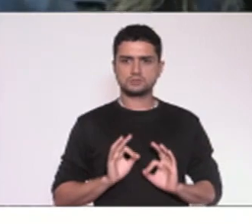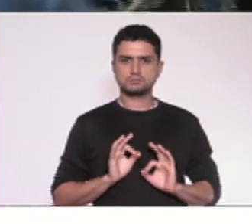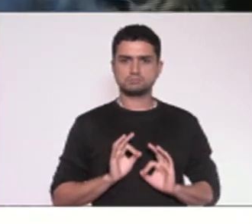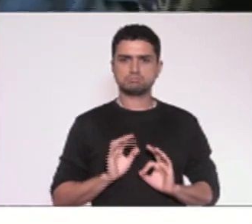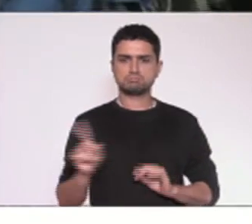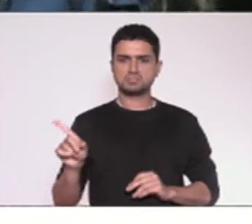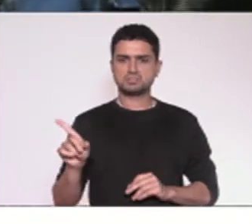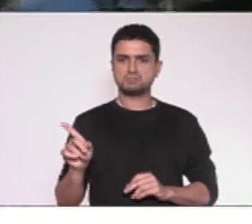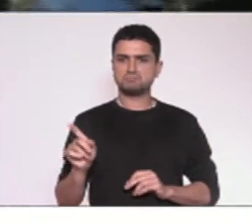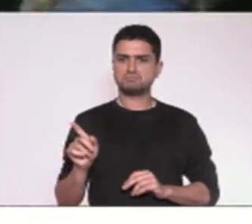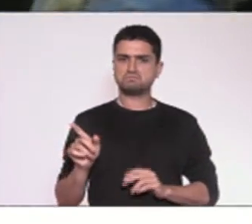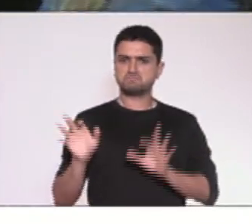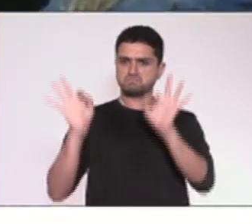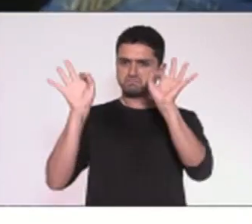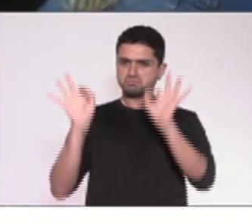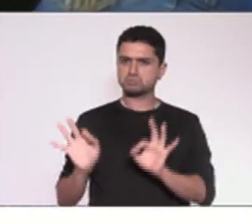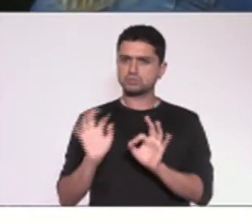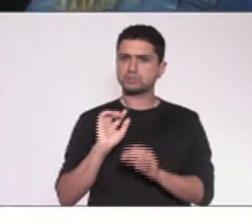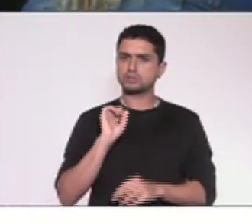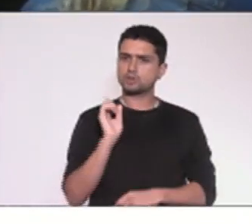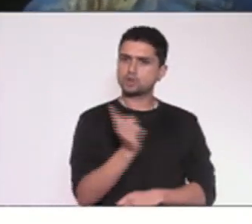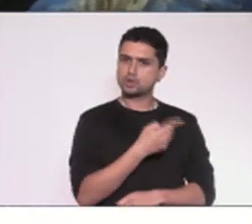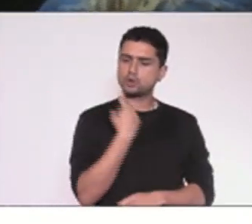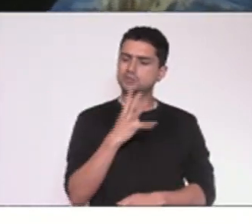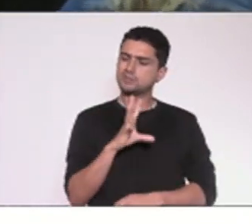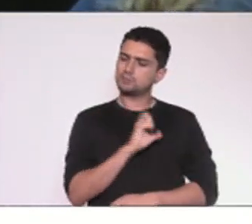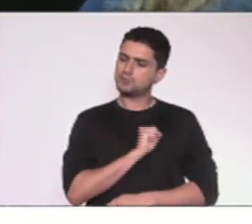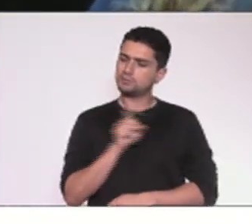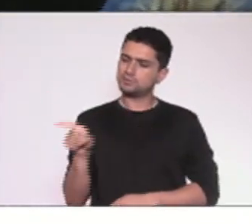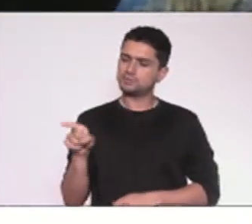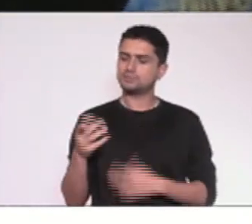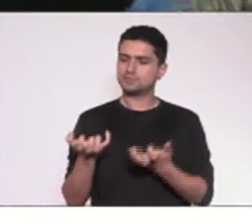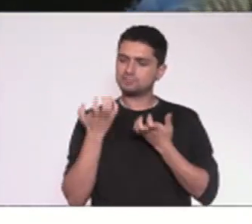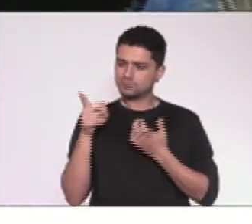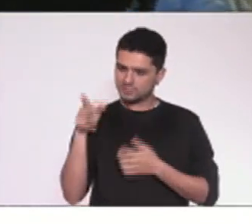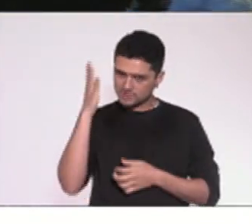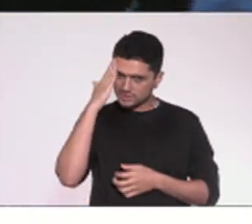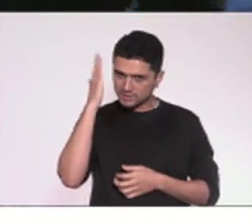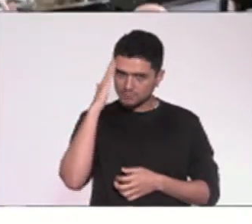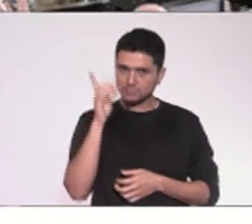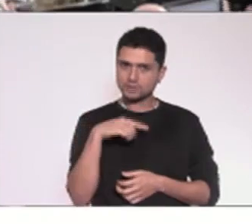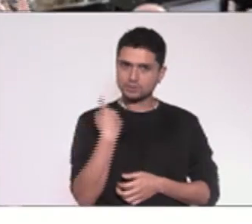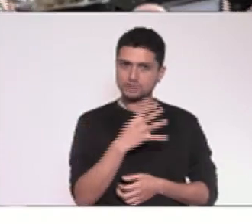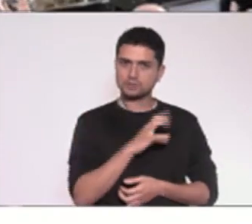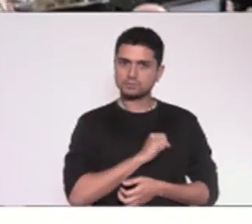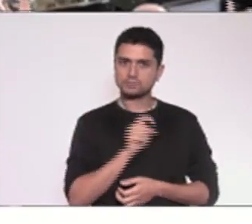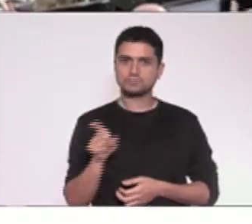probidade. Nós te adoramos. Eu queria que você soubesse disso.